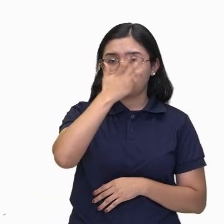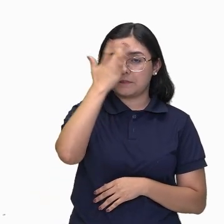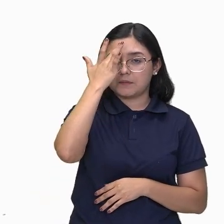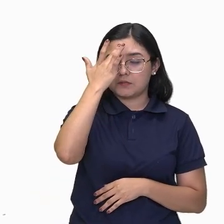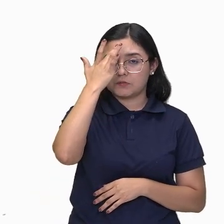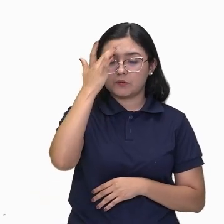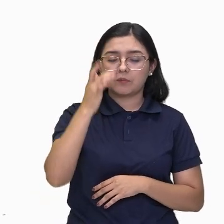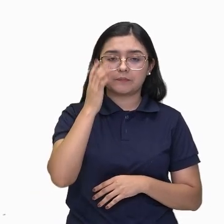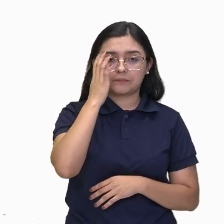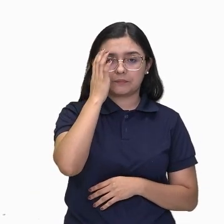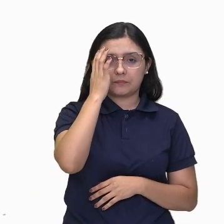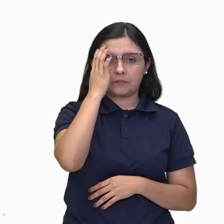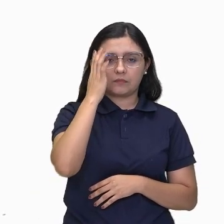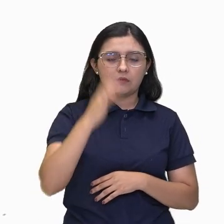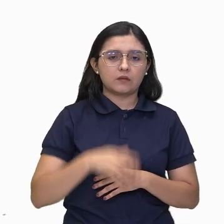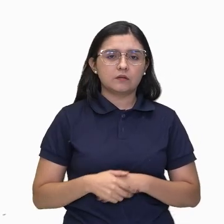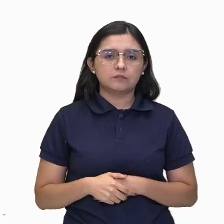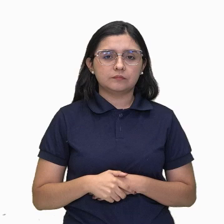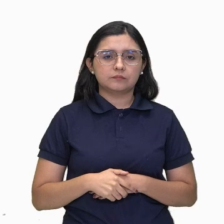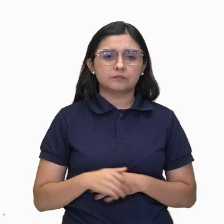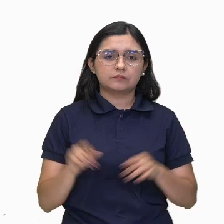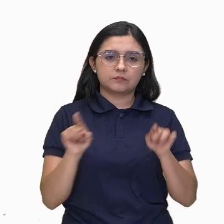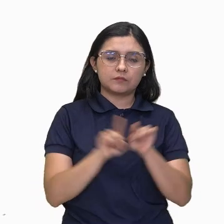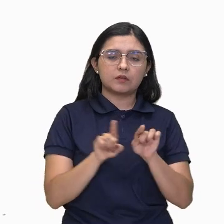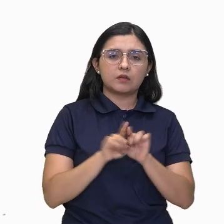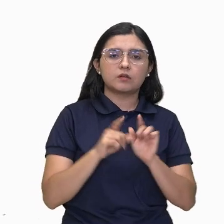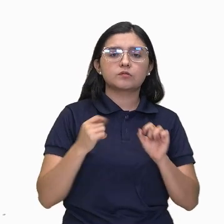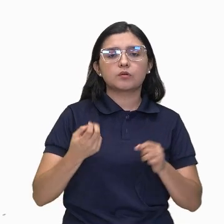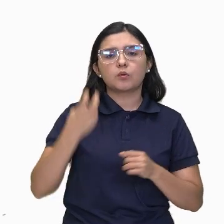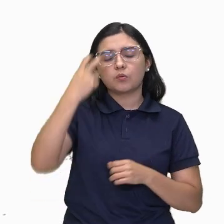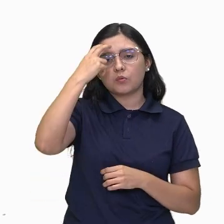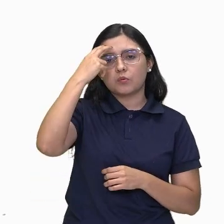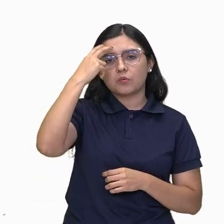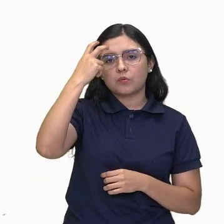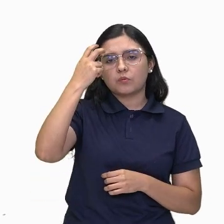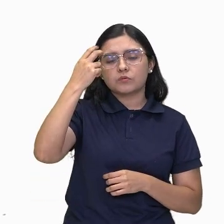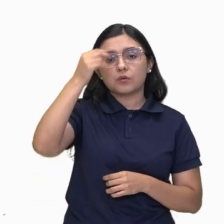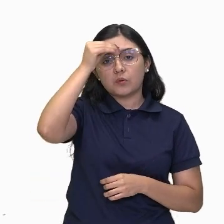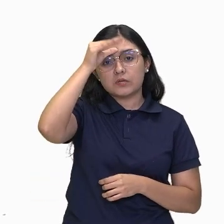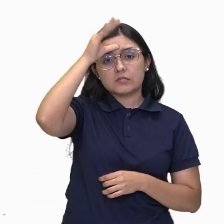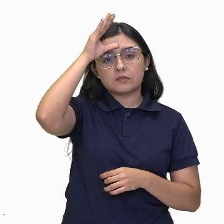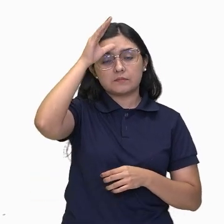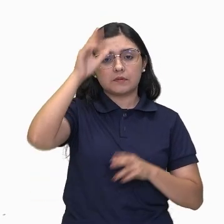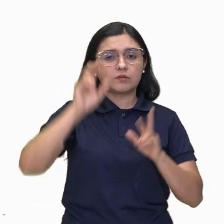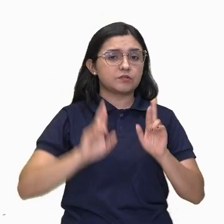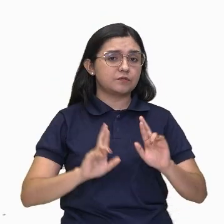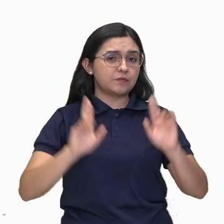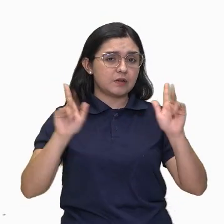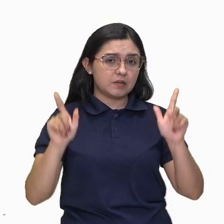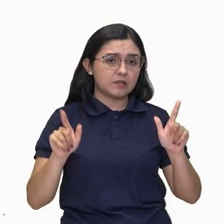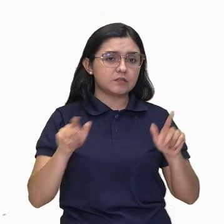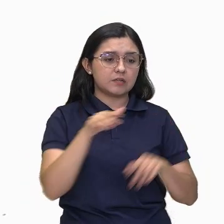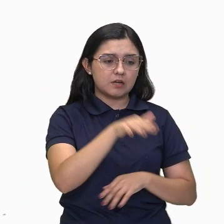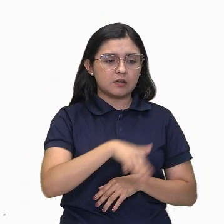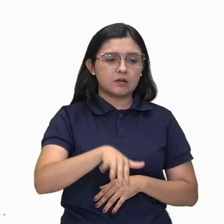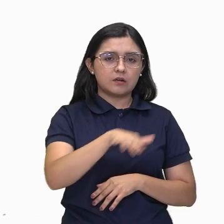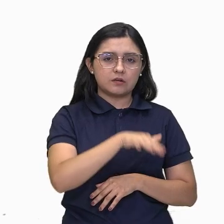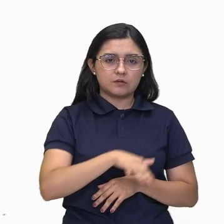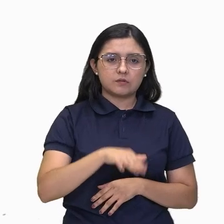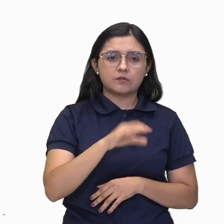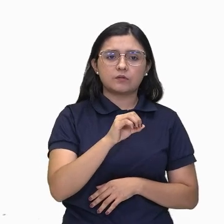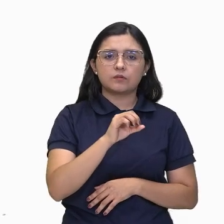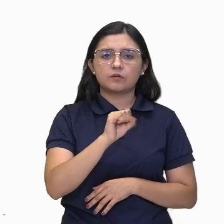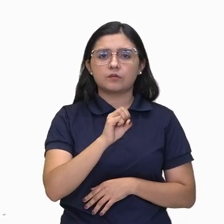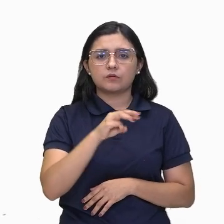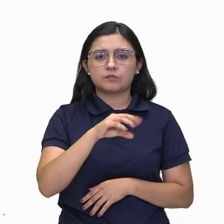outra realidade, a sua cosmologia, a sua cosmovisão, ela é totalmente diferente, né, da cosmologia de quem